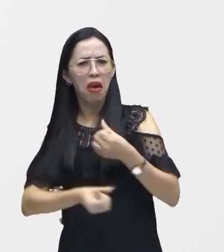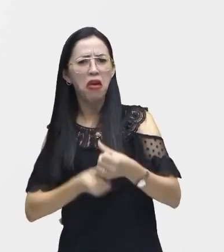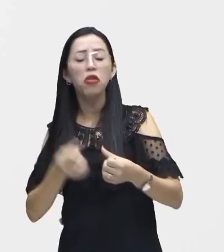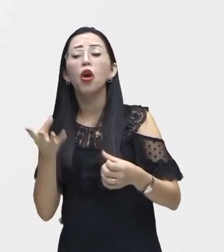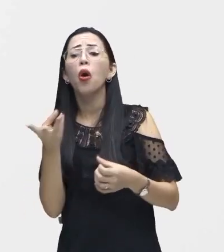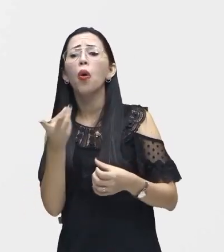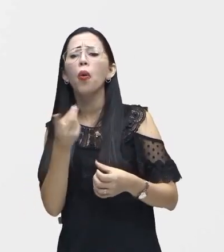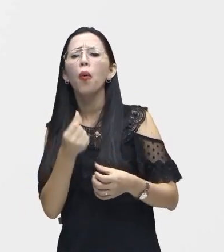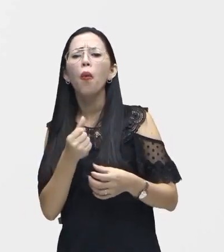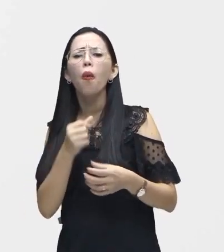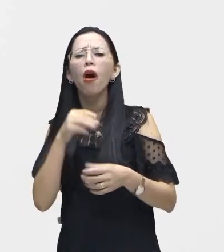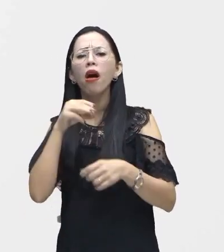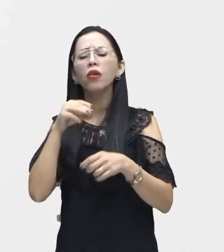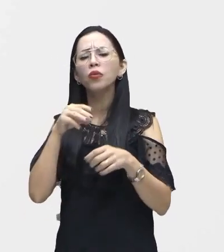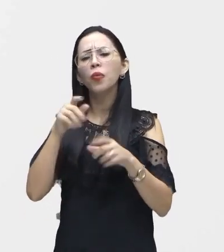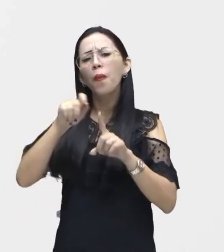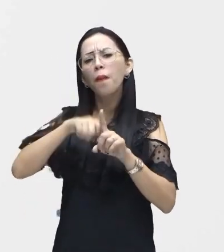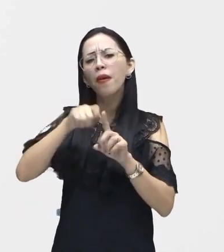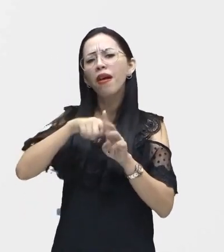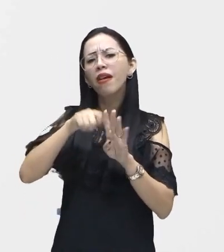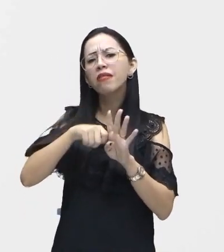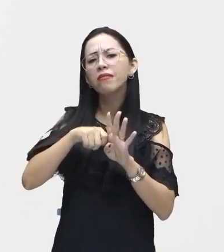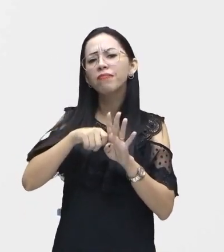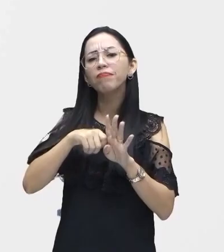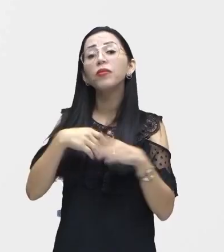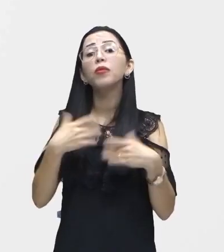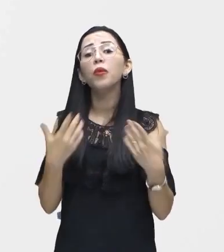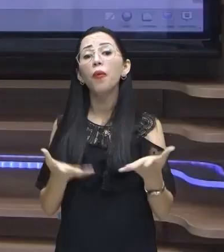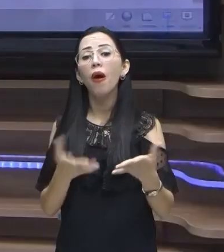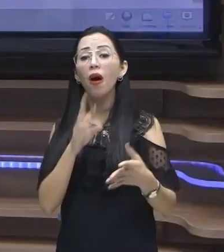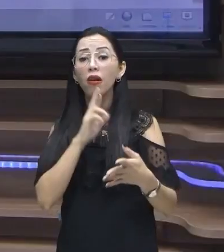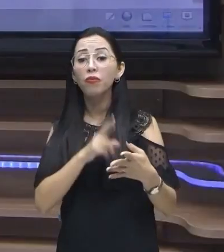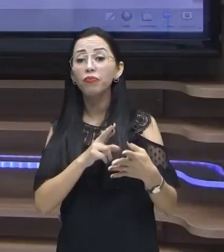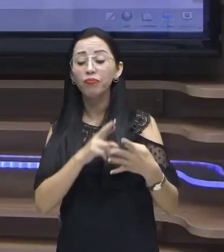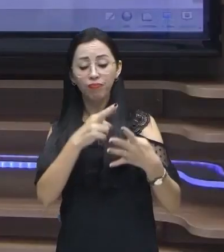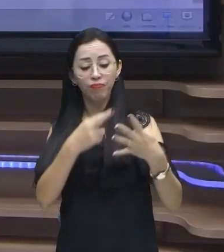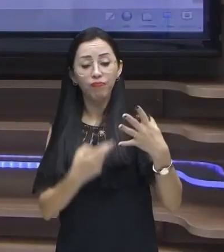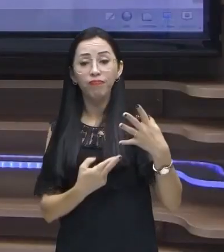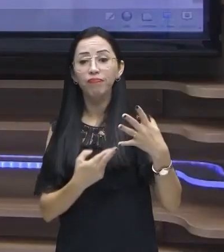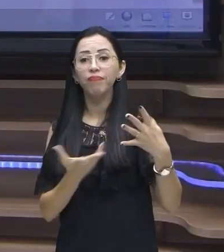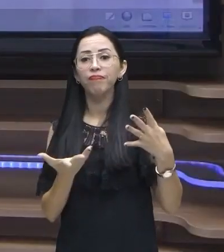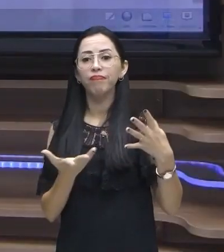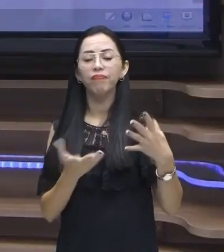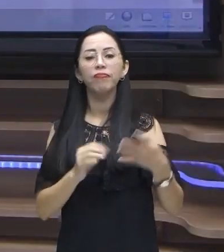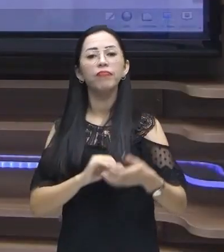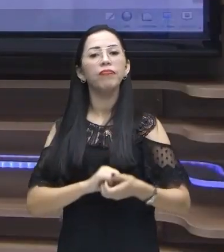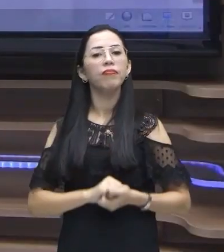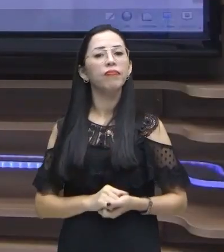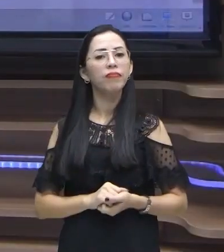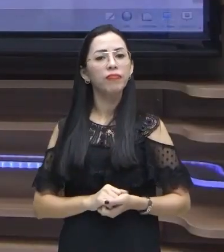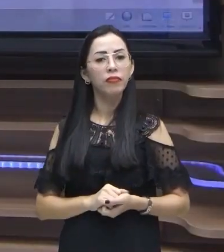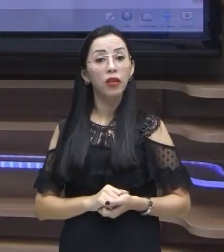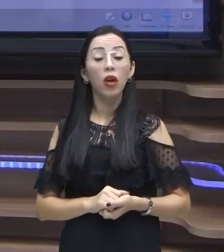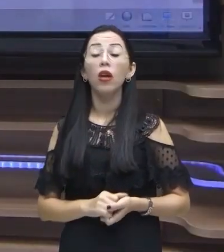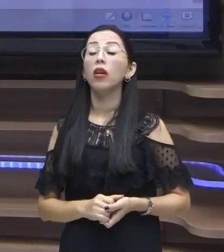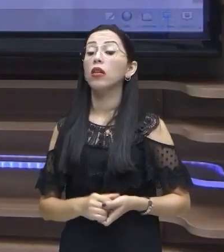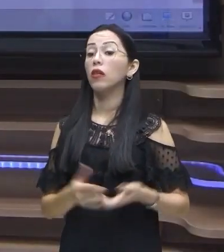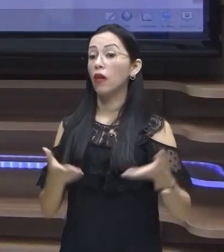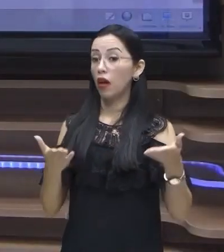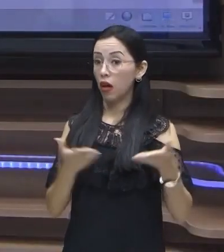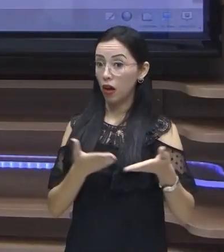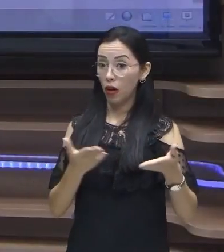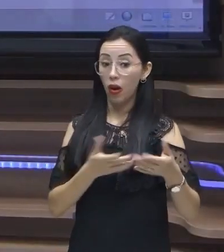16 meses ou letra D, 18 meses. Aqui comigo. Então, nós vamos ter que transformar o quê? Semestres